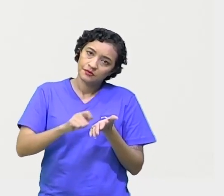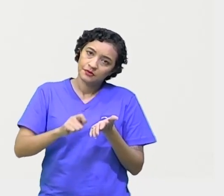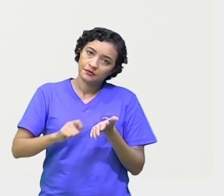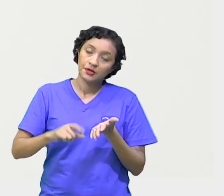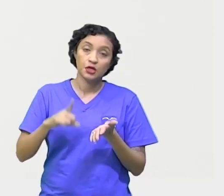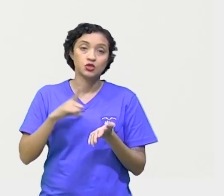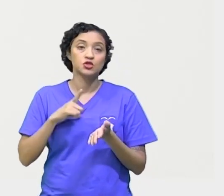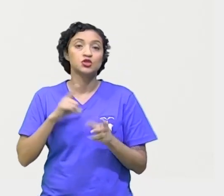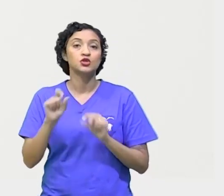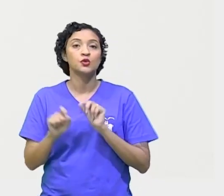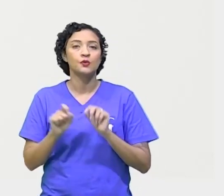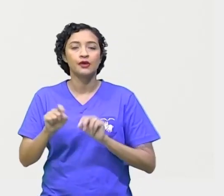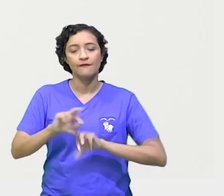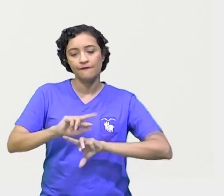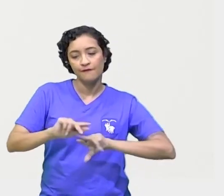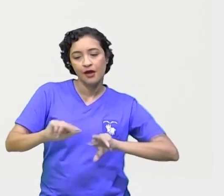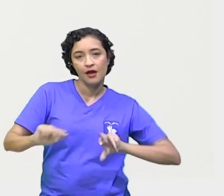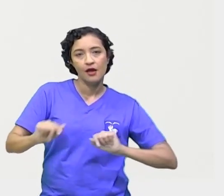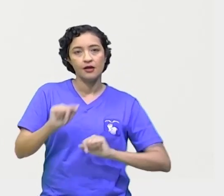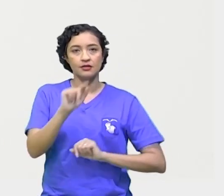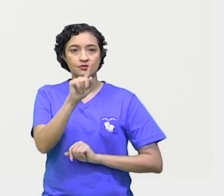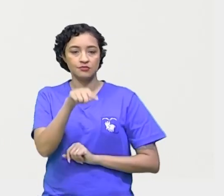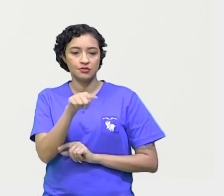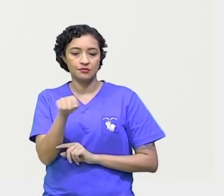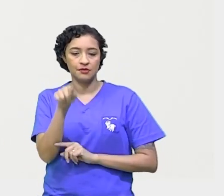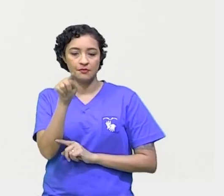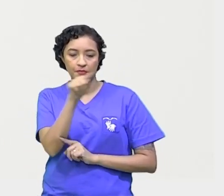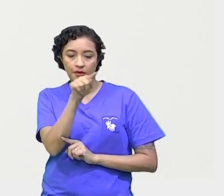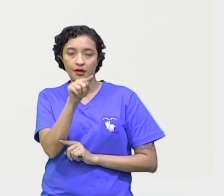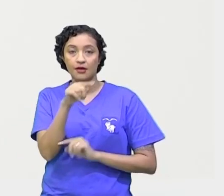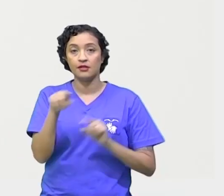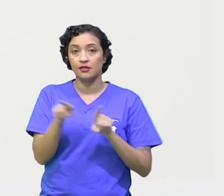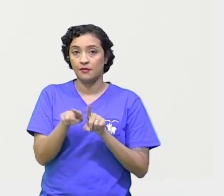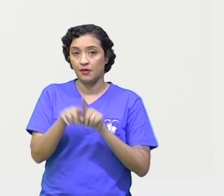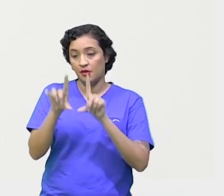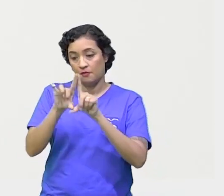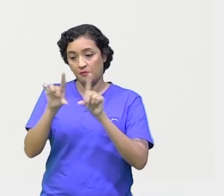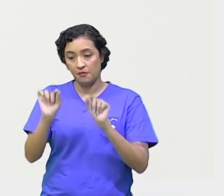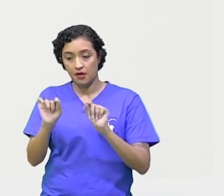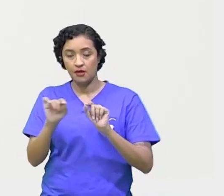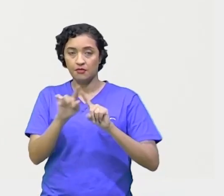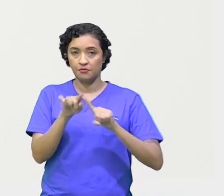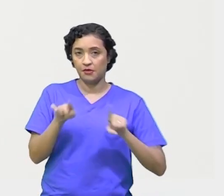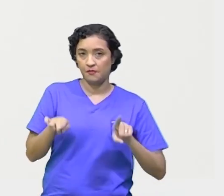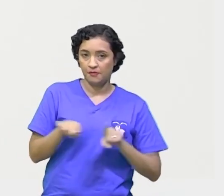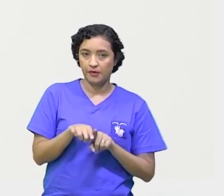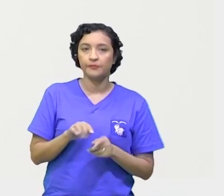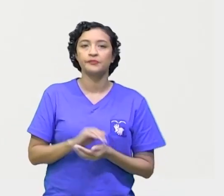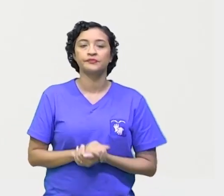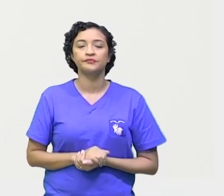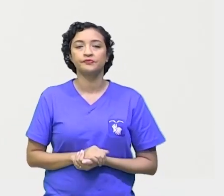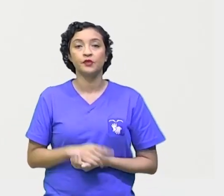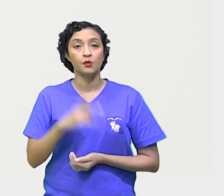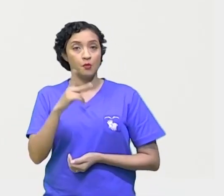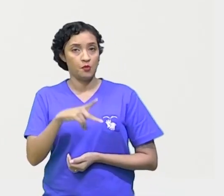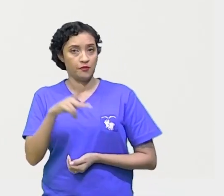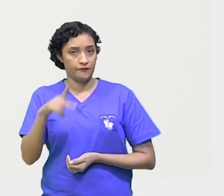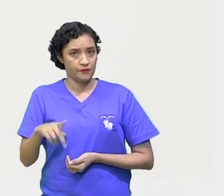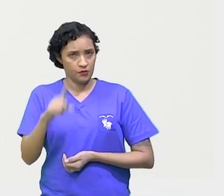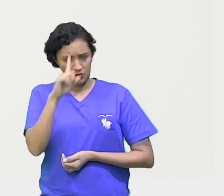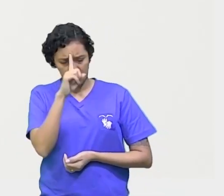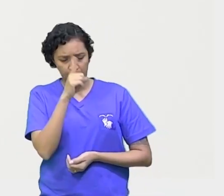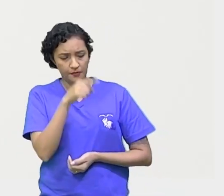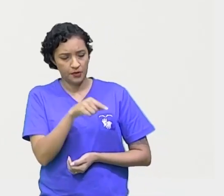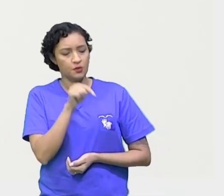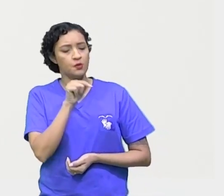E para isso seu professor e deu um retângulo e dois triângulos um